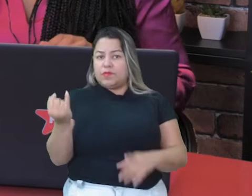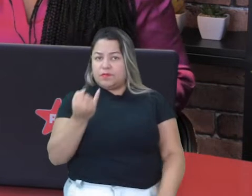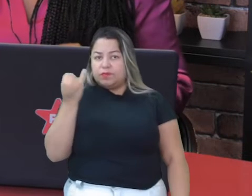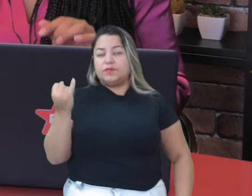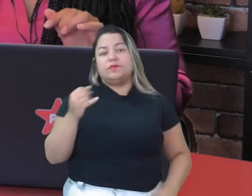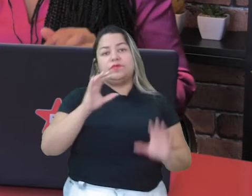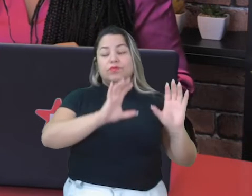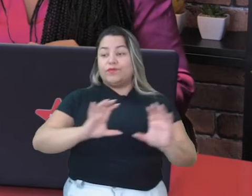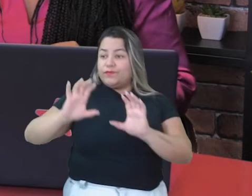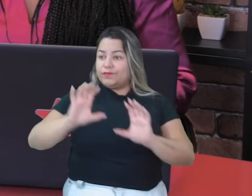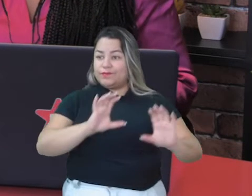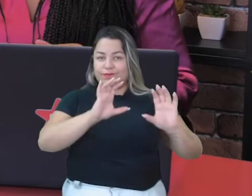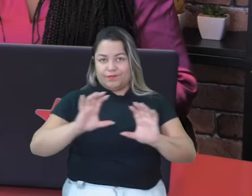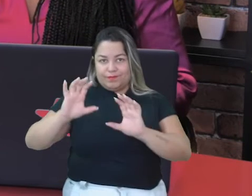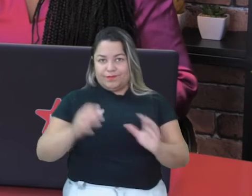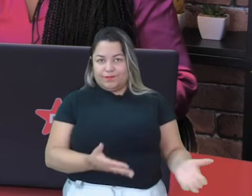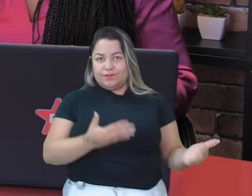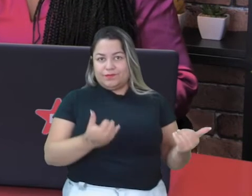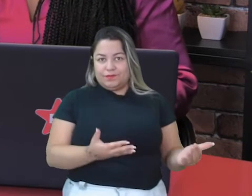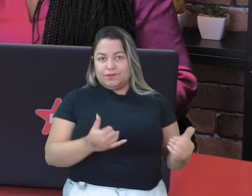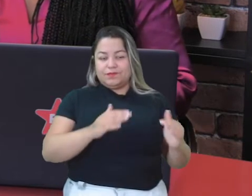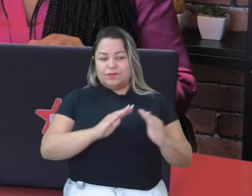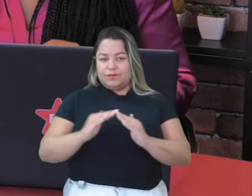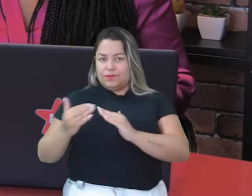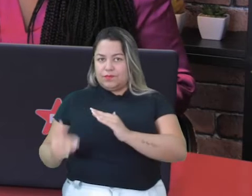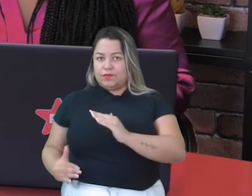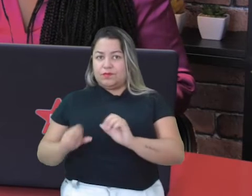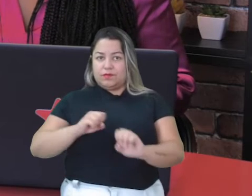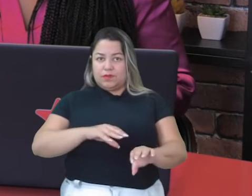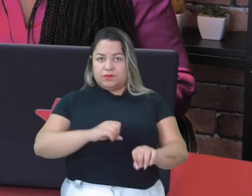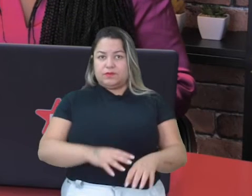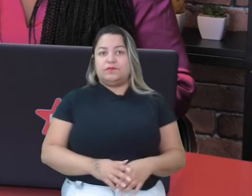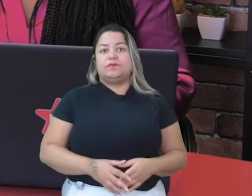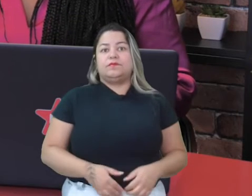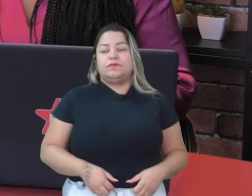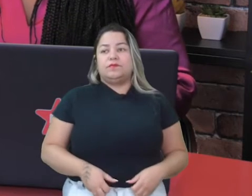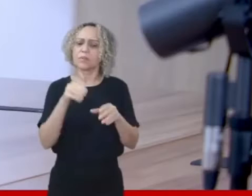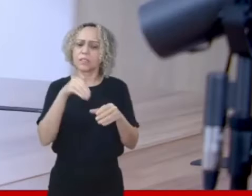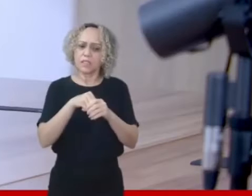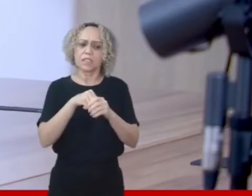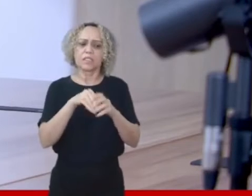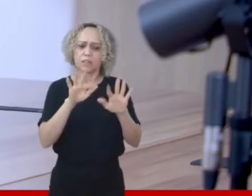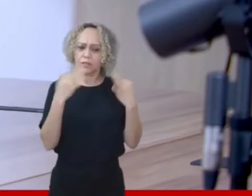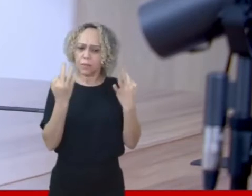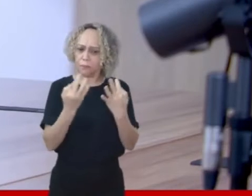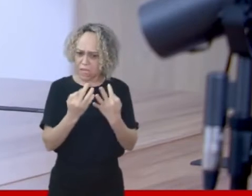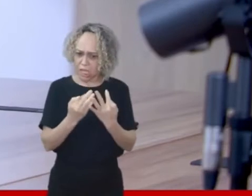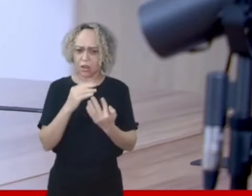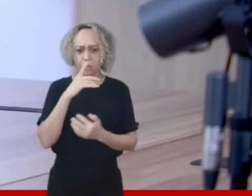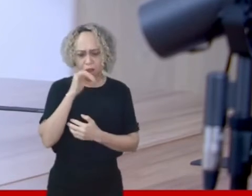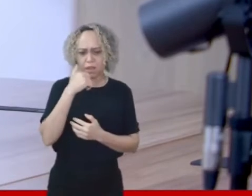para falar sobre a importância do funk para as juventudes de periferia e educação popular. Foram jogando